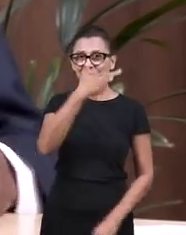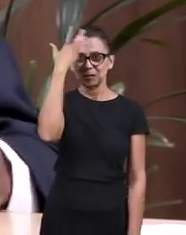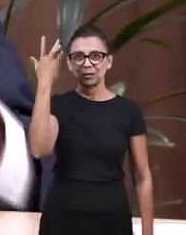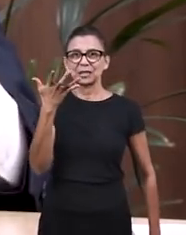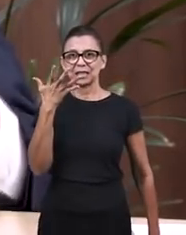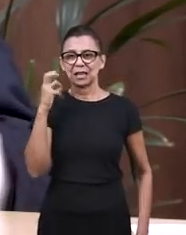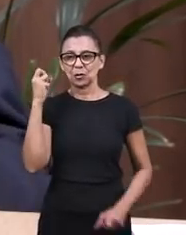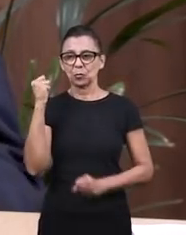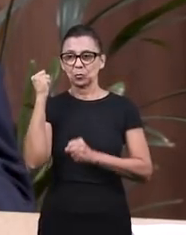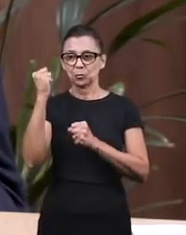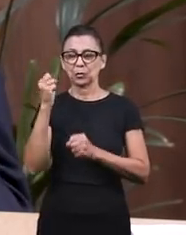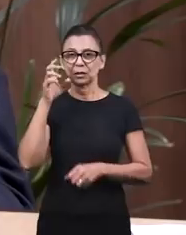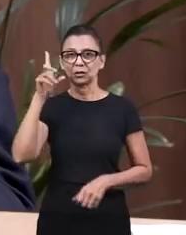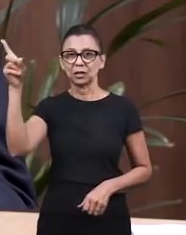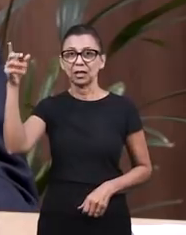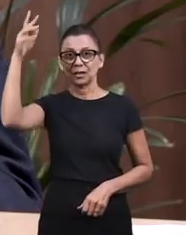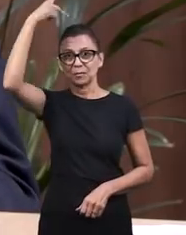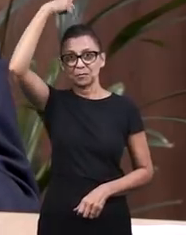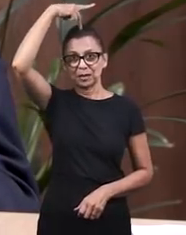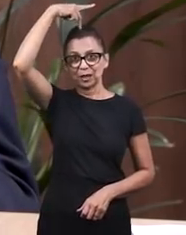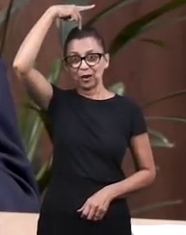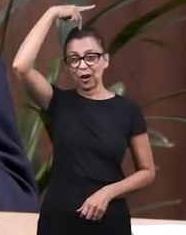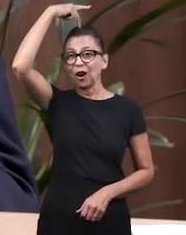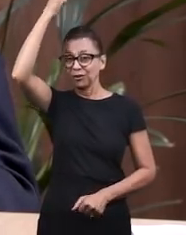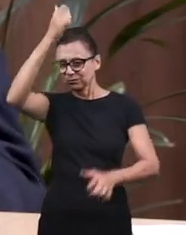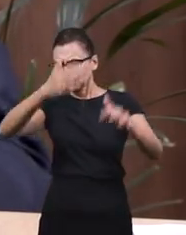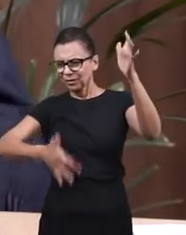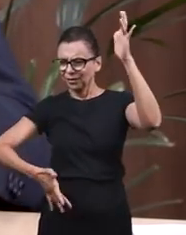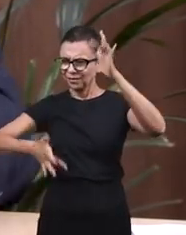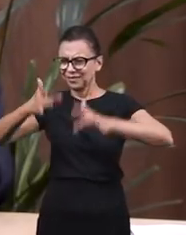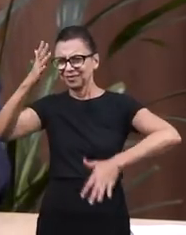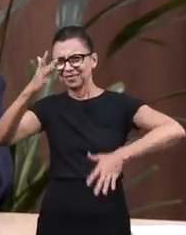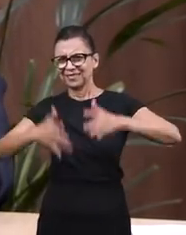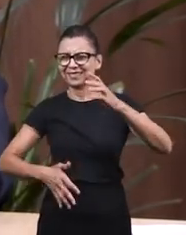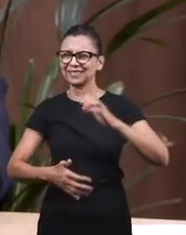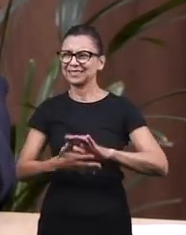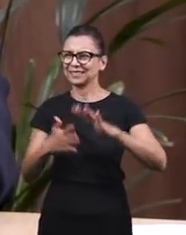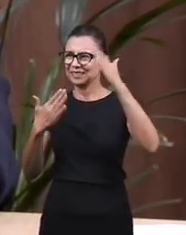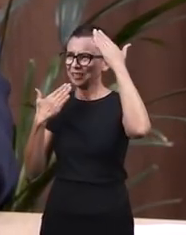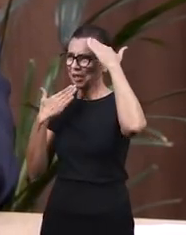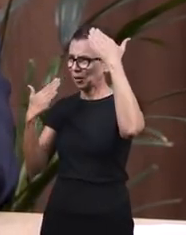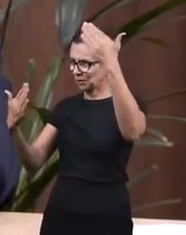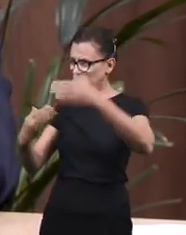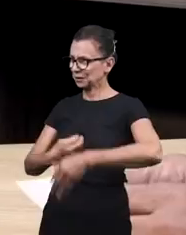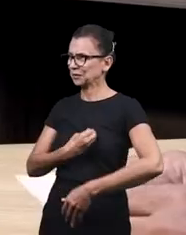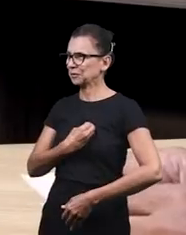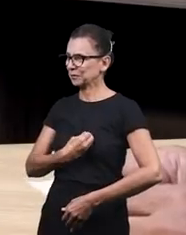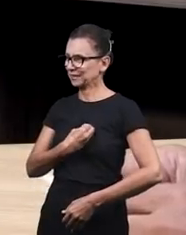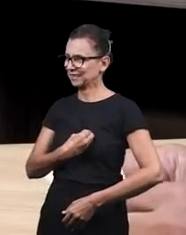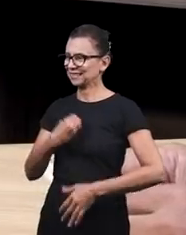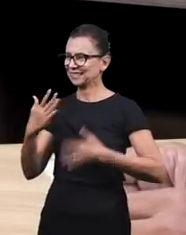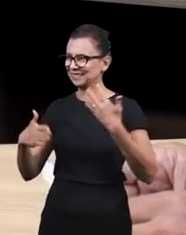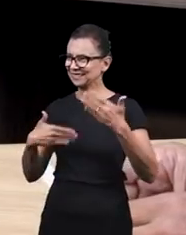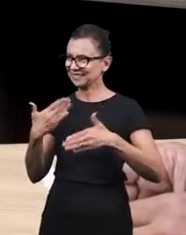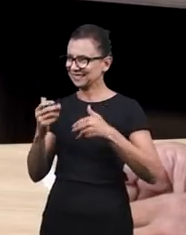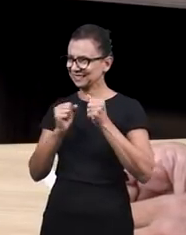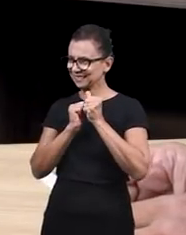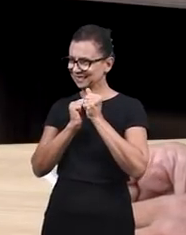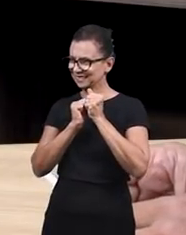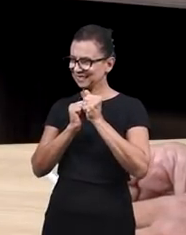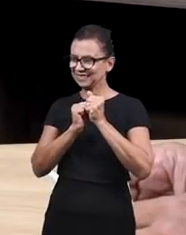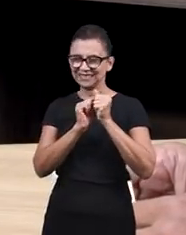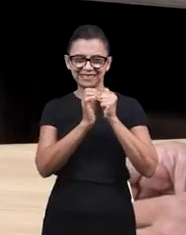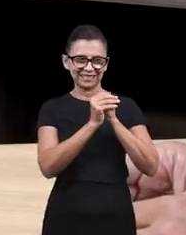poder de Deus. Então, cenas no próximo capítulo. É próximo. Diniz, obrigado pela sua presença entre nós aqui. É uma alegria estarmos